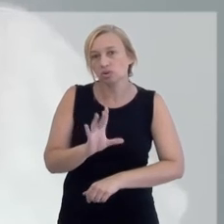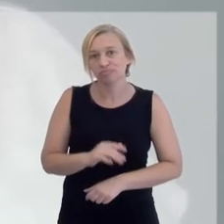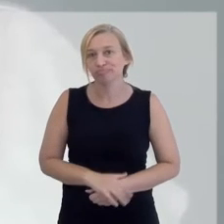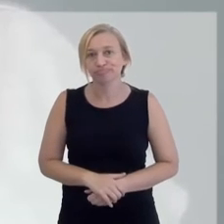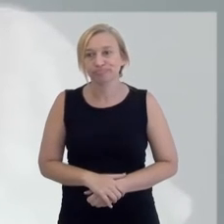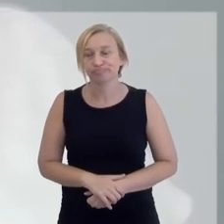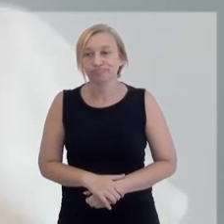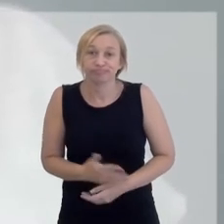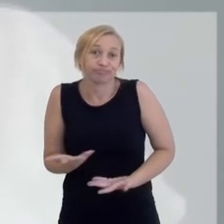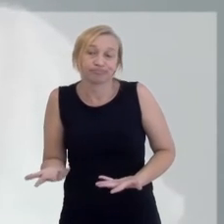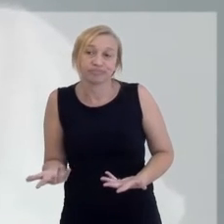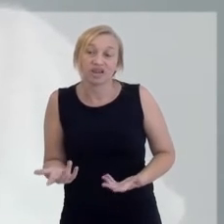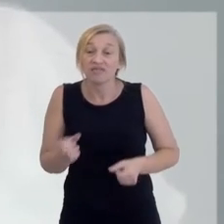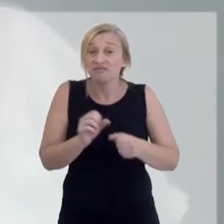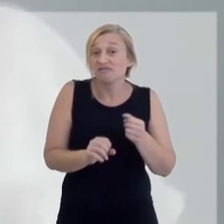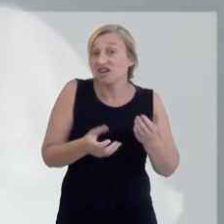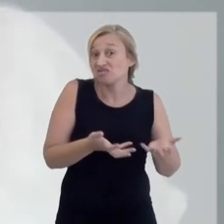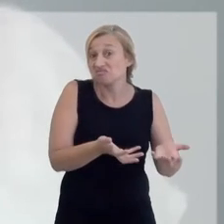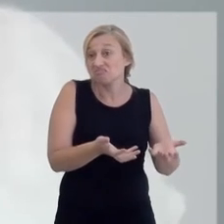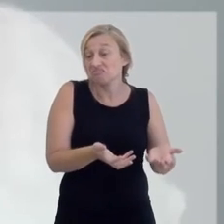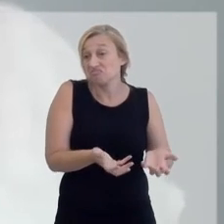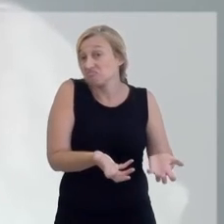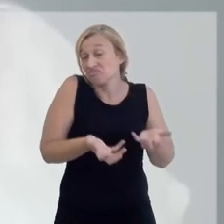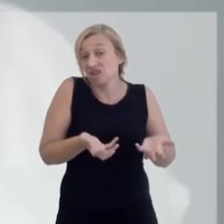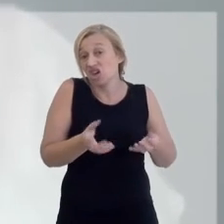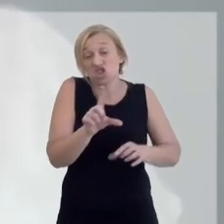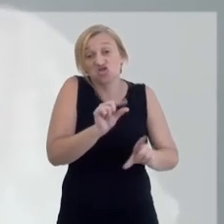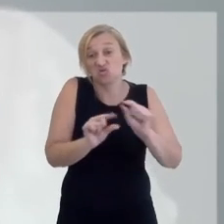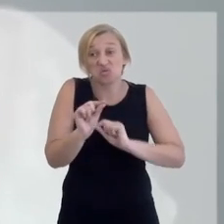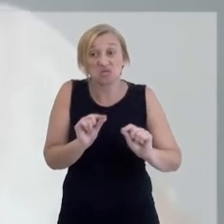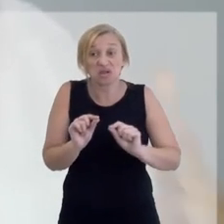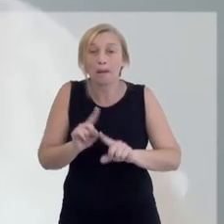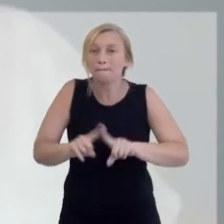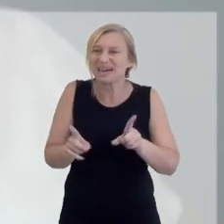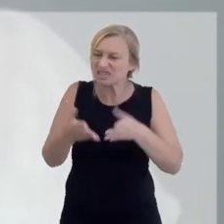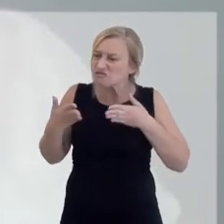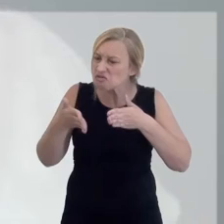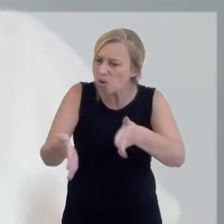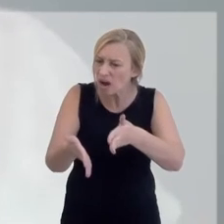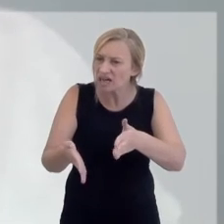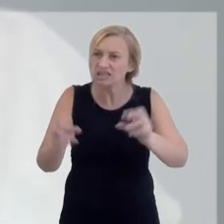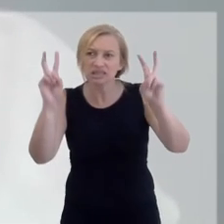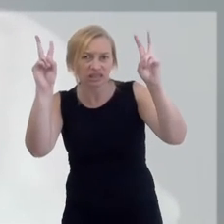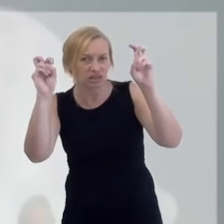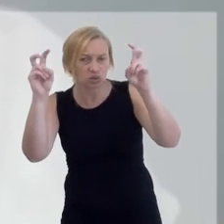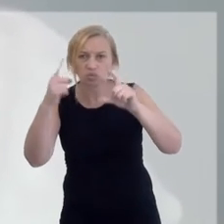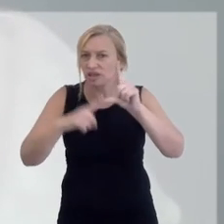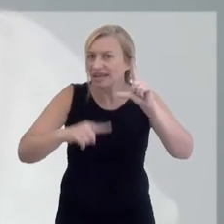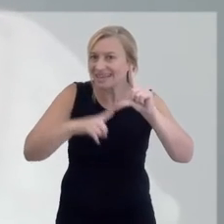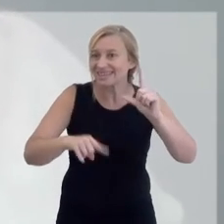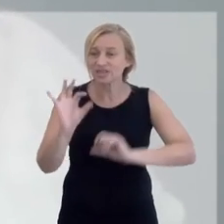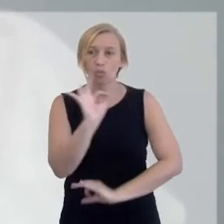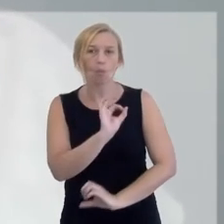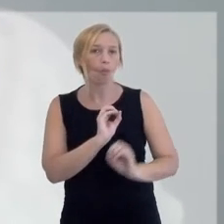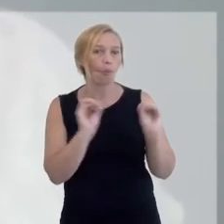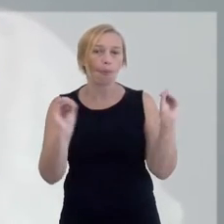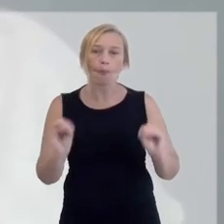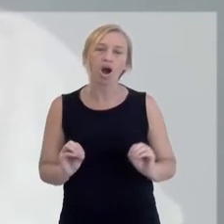pedagogia, e aí eletiva, faz quem quer, mas específica desse assunto em